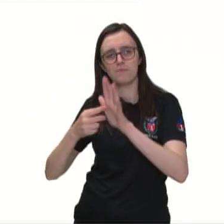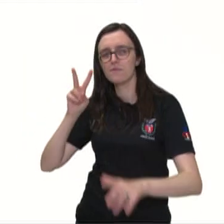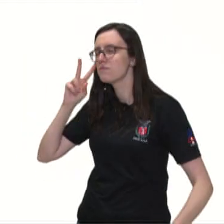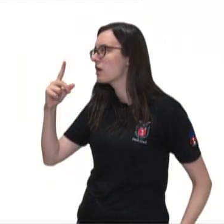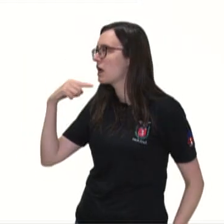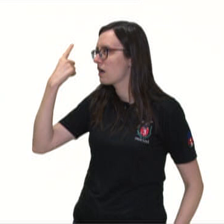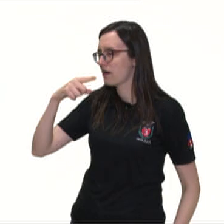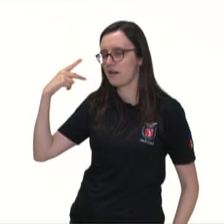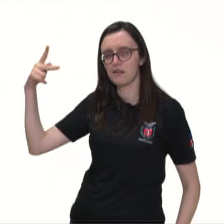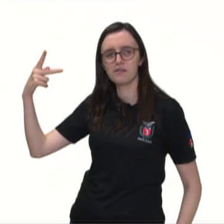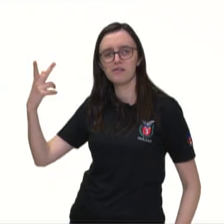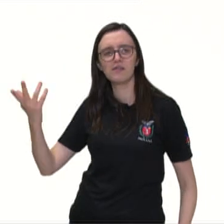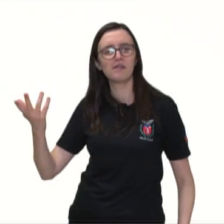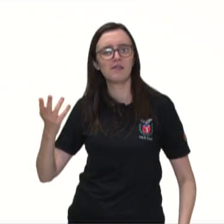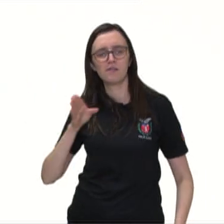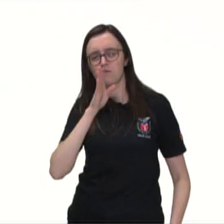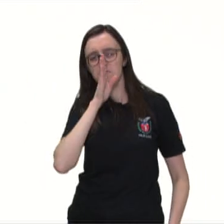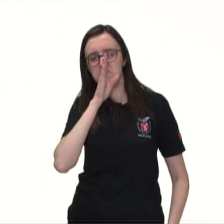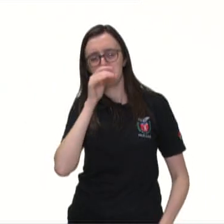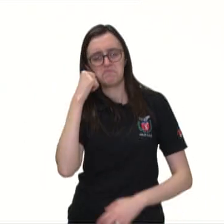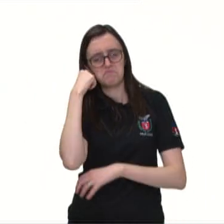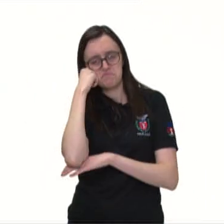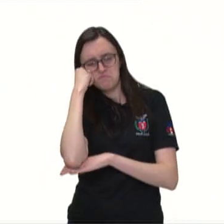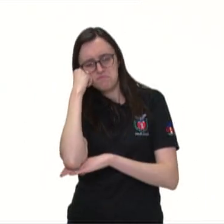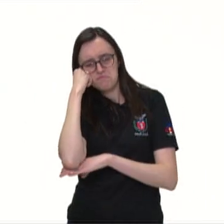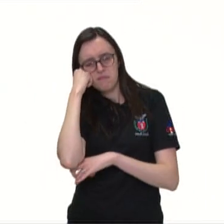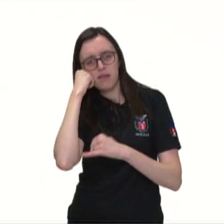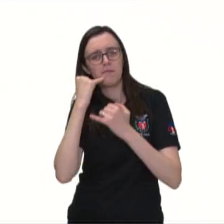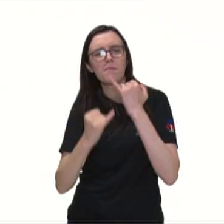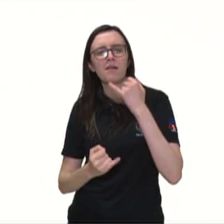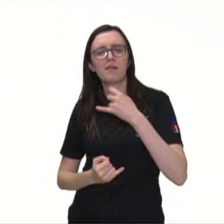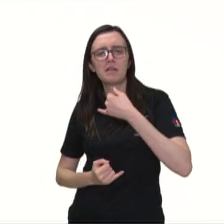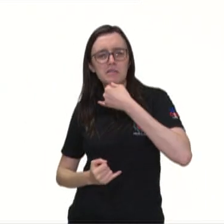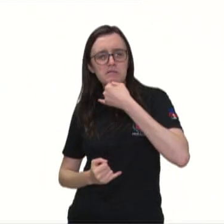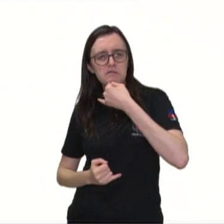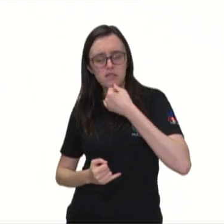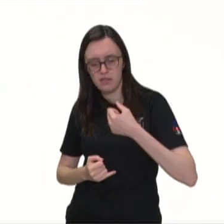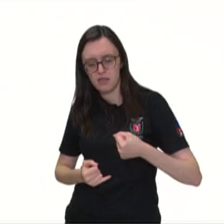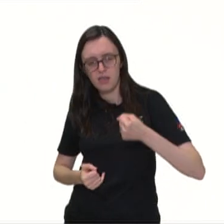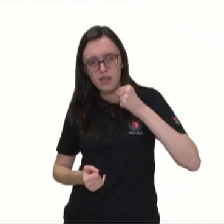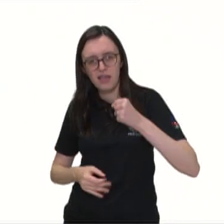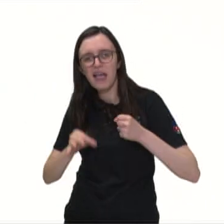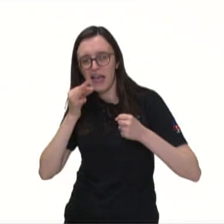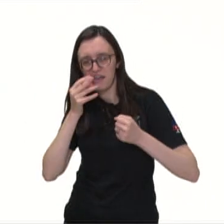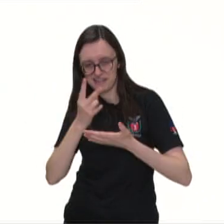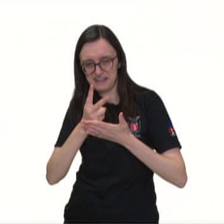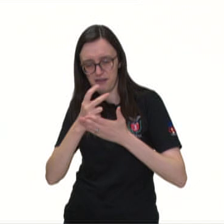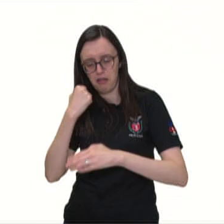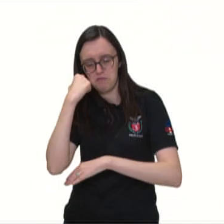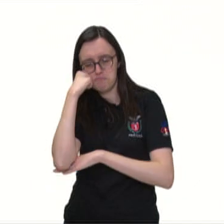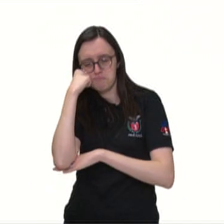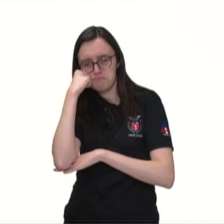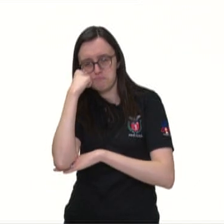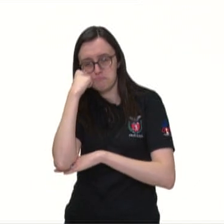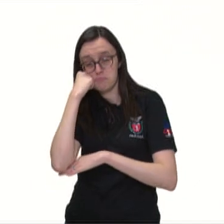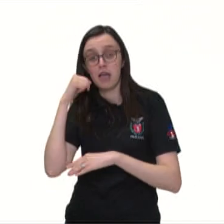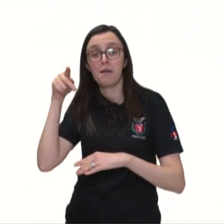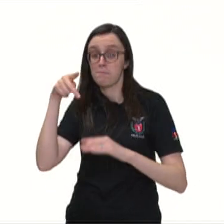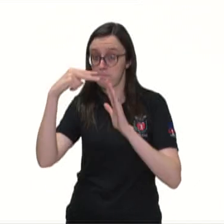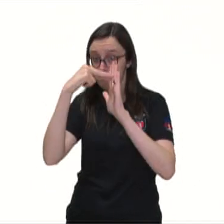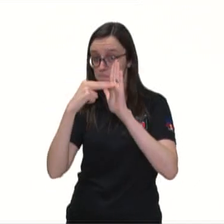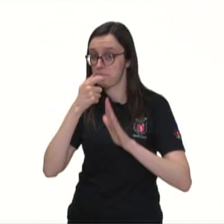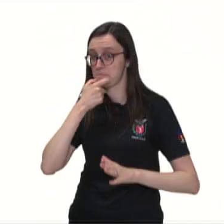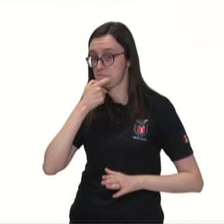dele. Primeiro quadradinho, ele está com uma cara triste, com aquela xicrinha de café dele, né? I am not